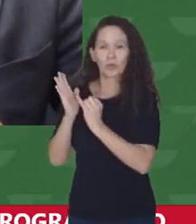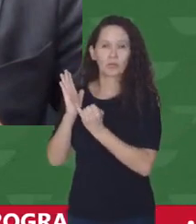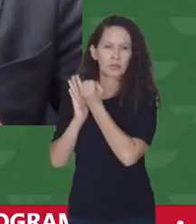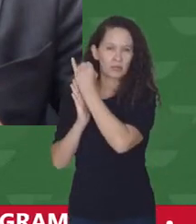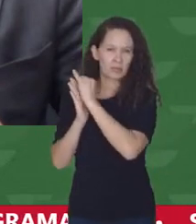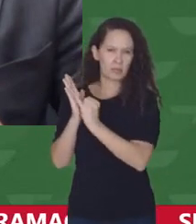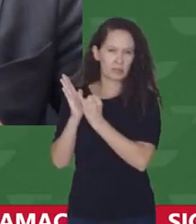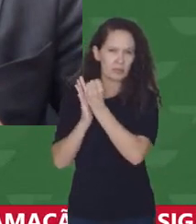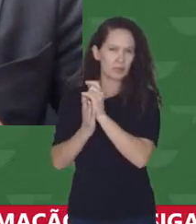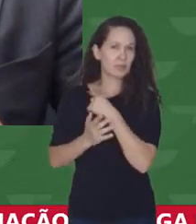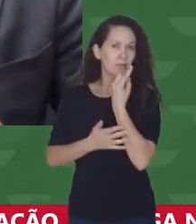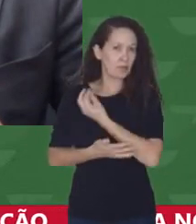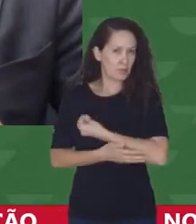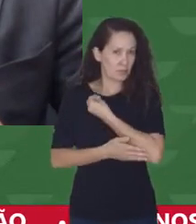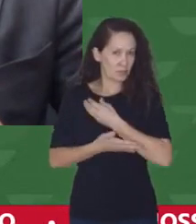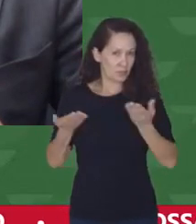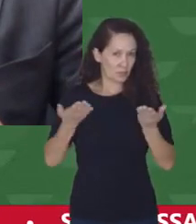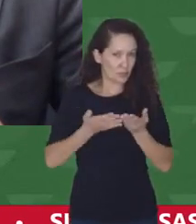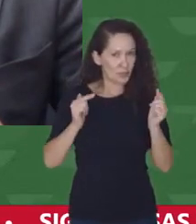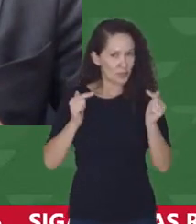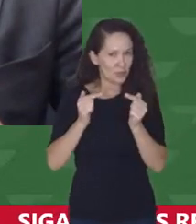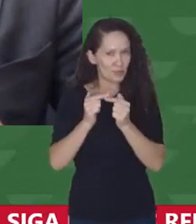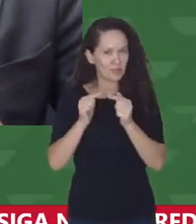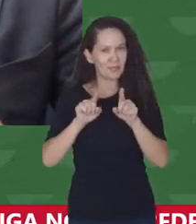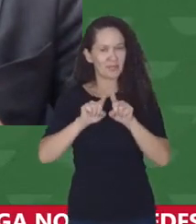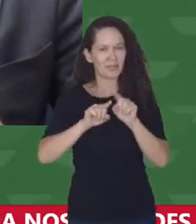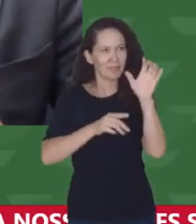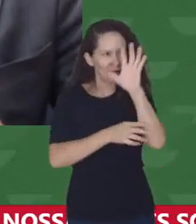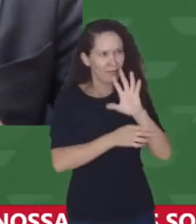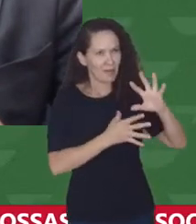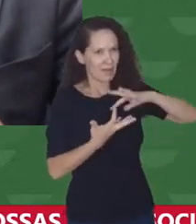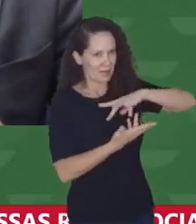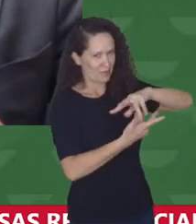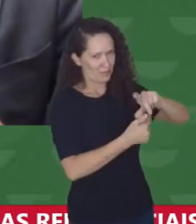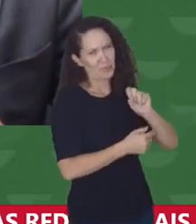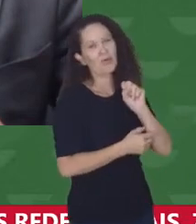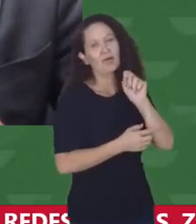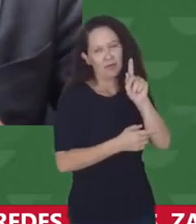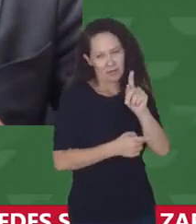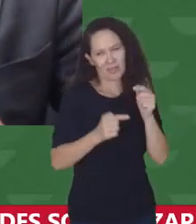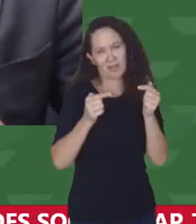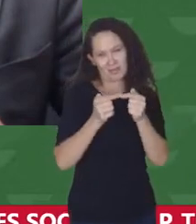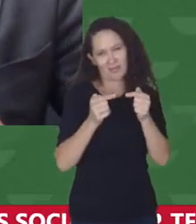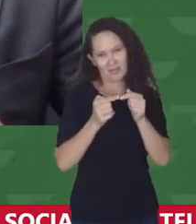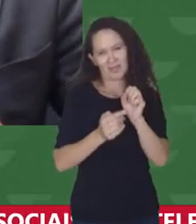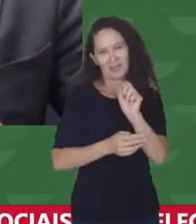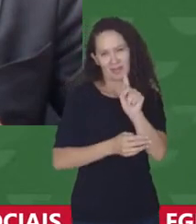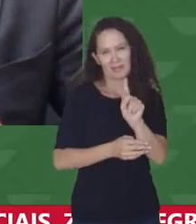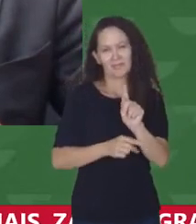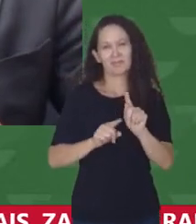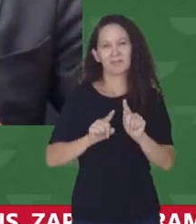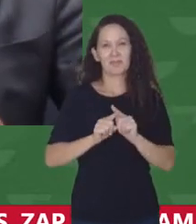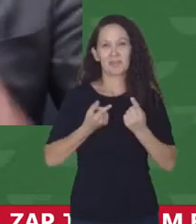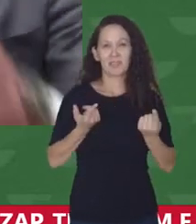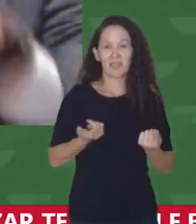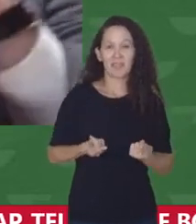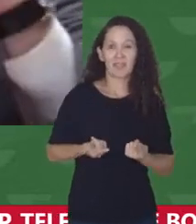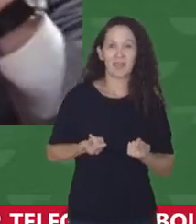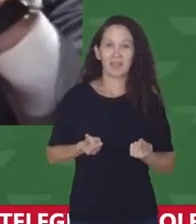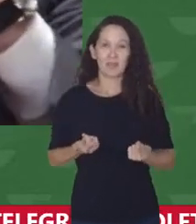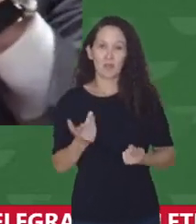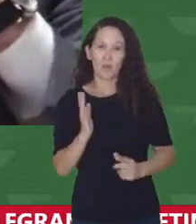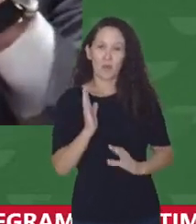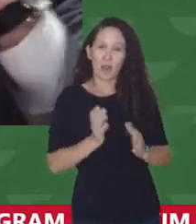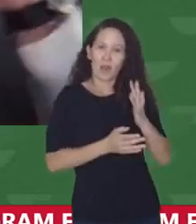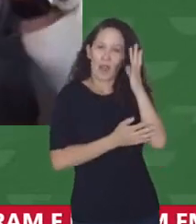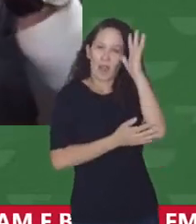que nós vivemos hoje tem a ver, claro, com o cenário internacional, é evidente, tem um aumento do preço das